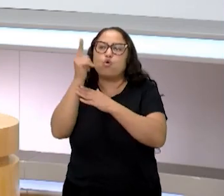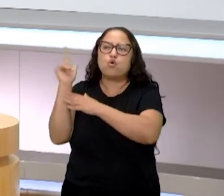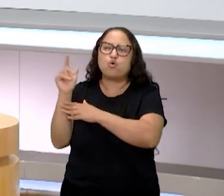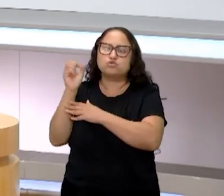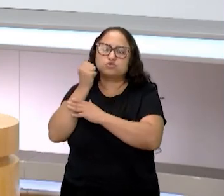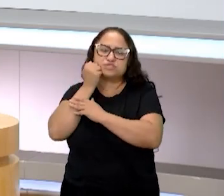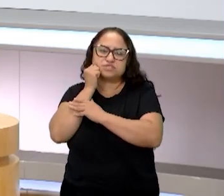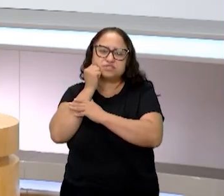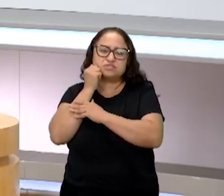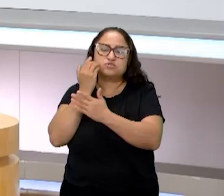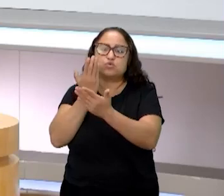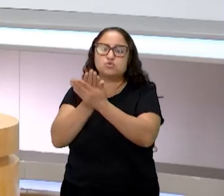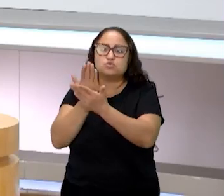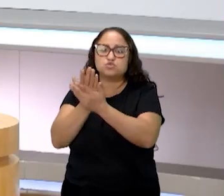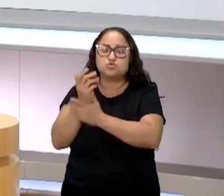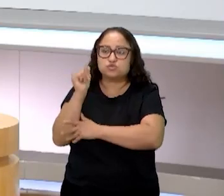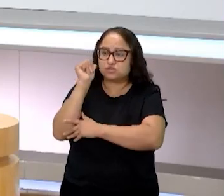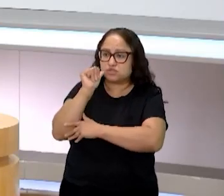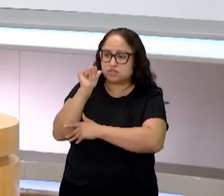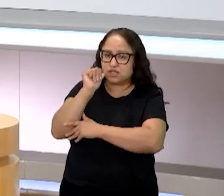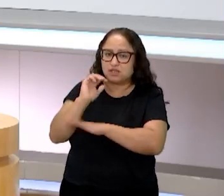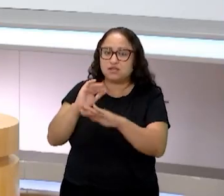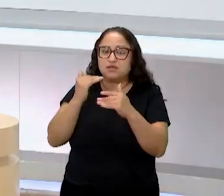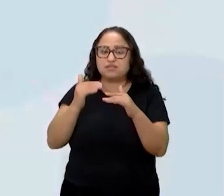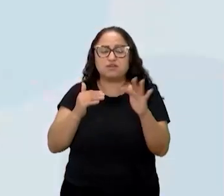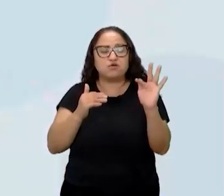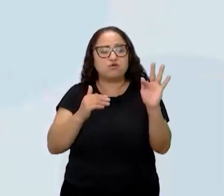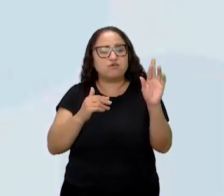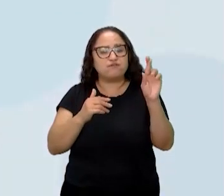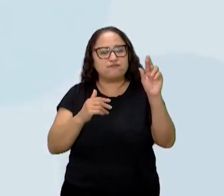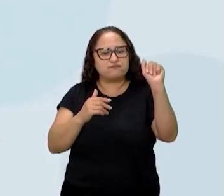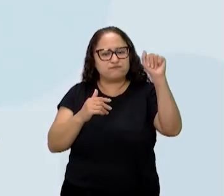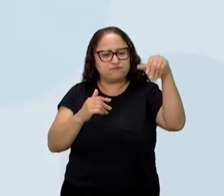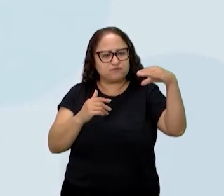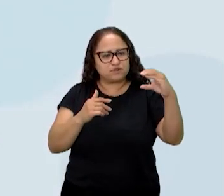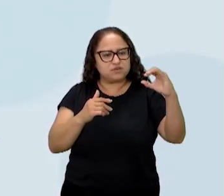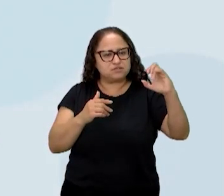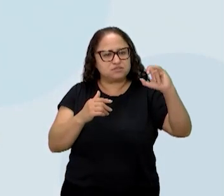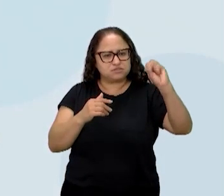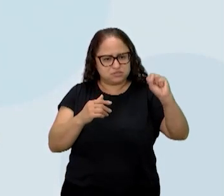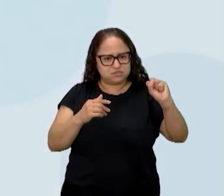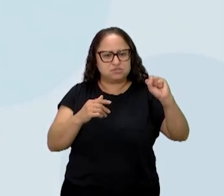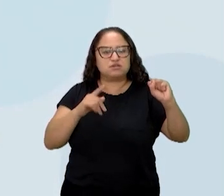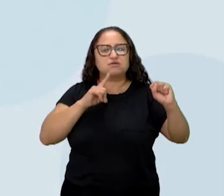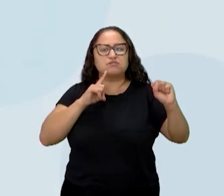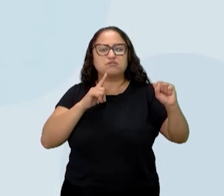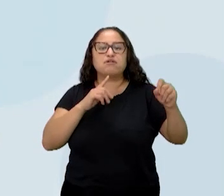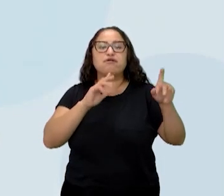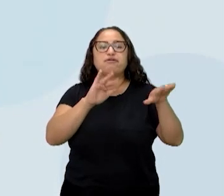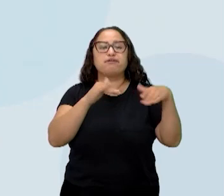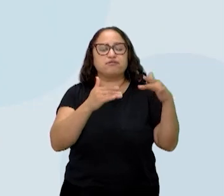da Rosalind Franklin, que Francis Crick e o James Watson, eles conseguiram,